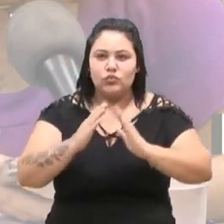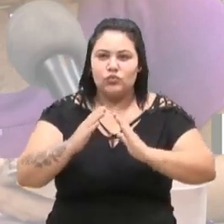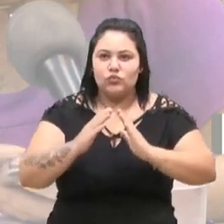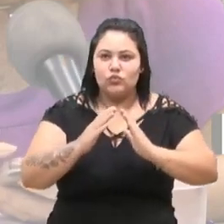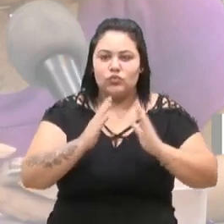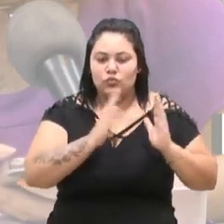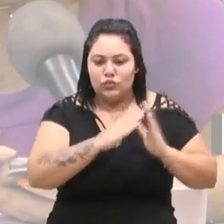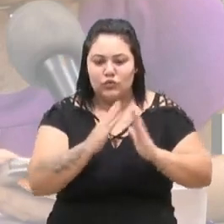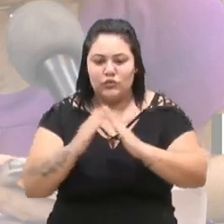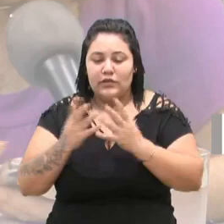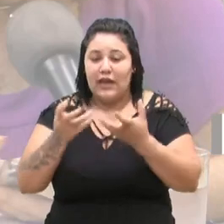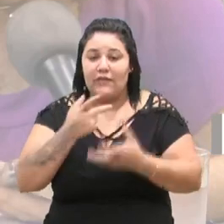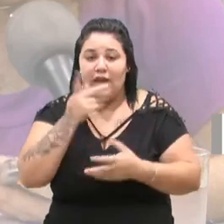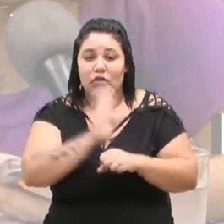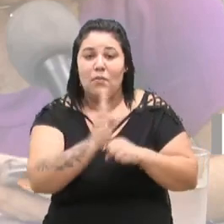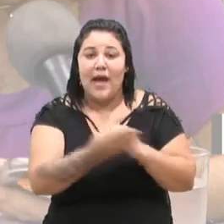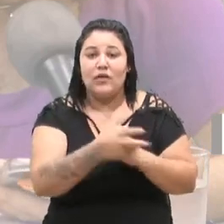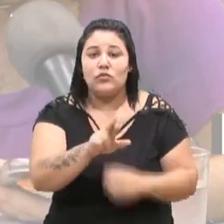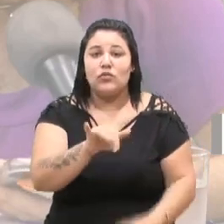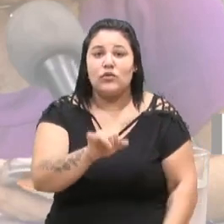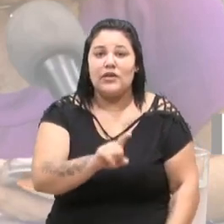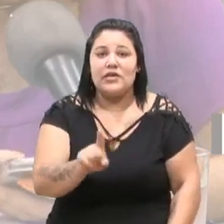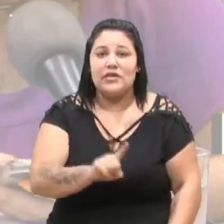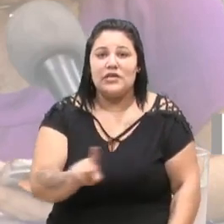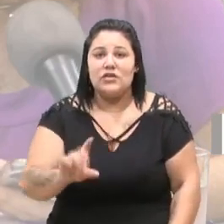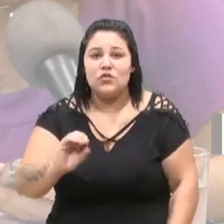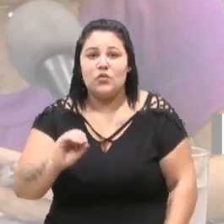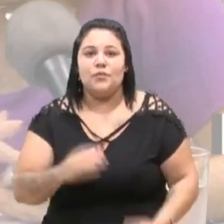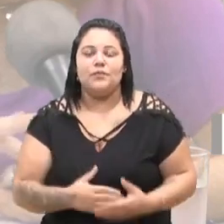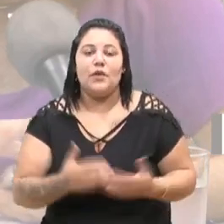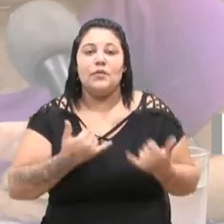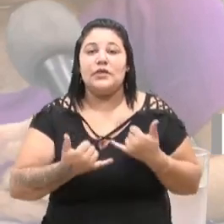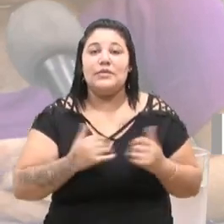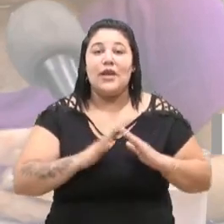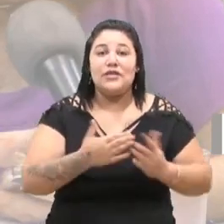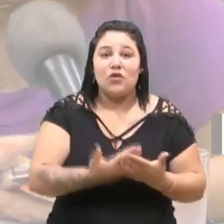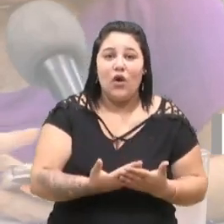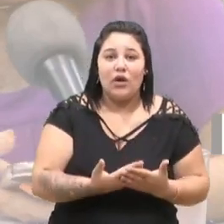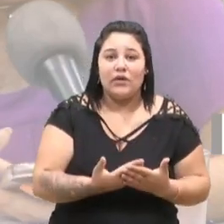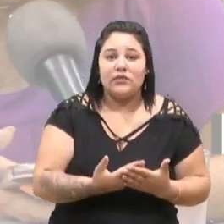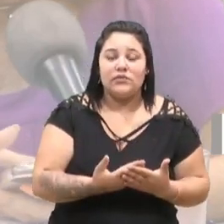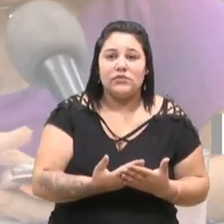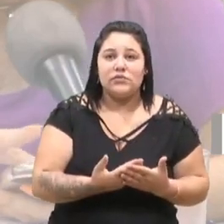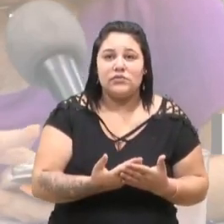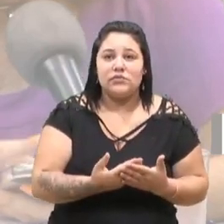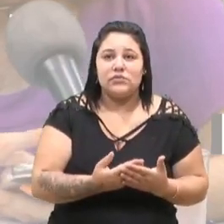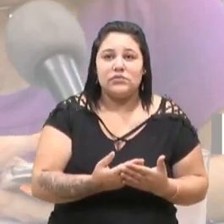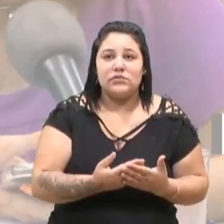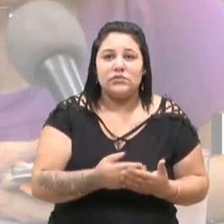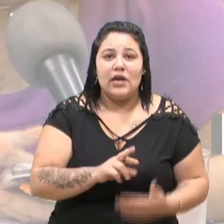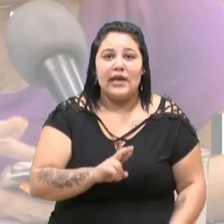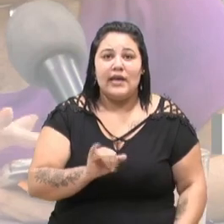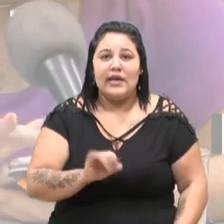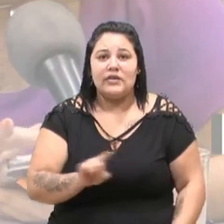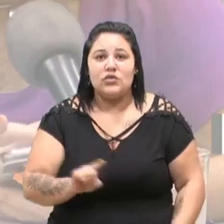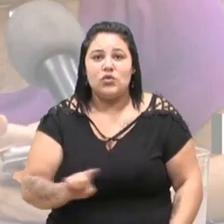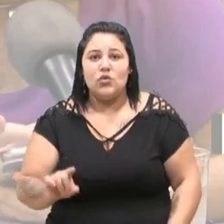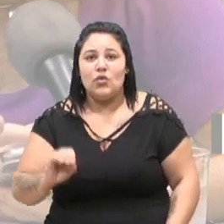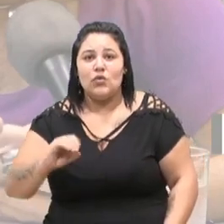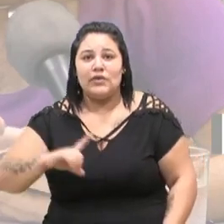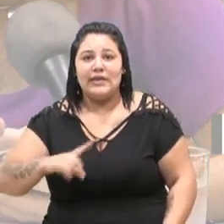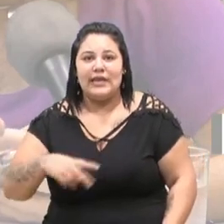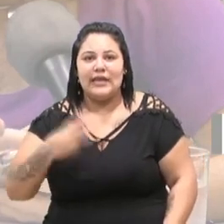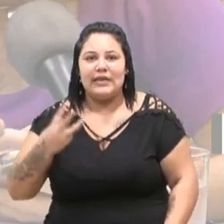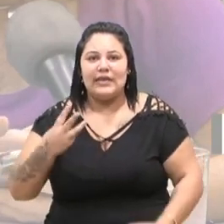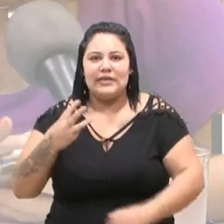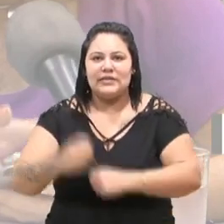do Desvio Risso. Por exemplo, a escola Desvio Risso. A escola do Desvio Risso, ela tem 3 anos,